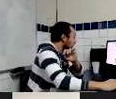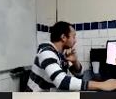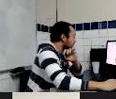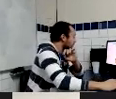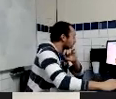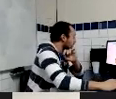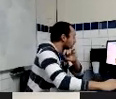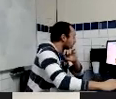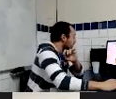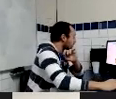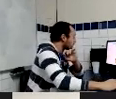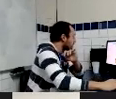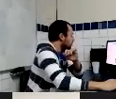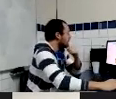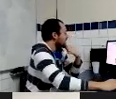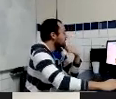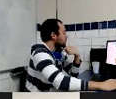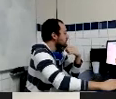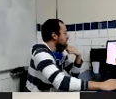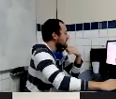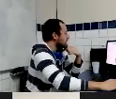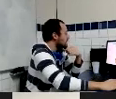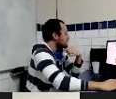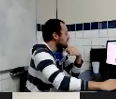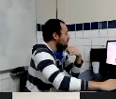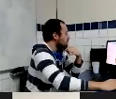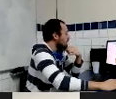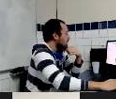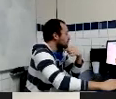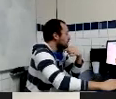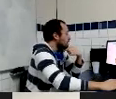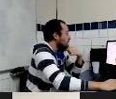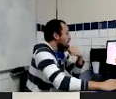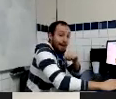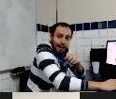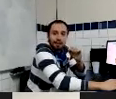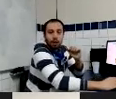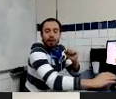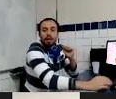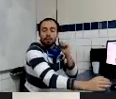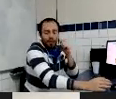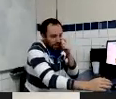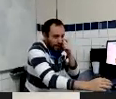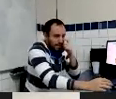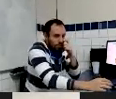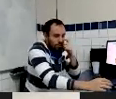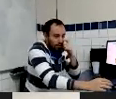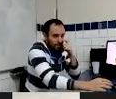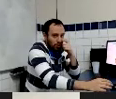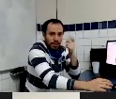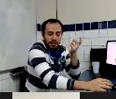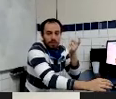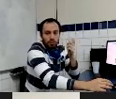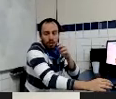Tá. No Machado eu vou assistir as aulas e está bloqueado. Aí você dá uma ligada para a coordenação,